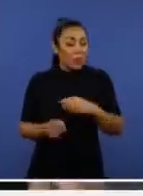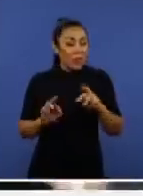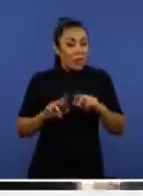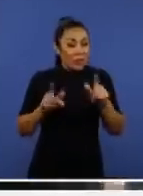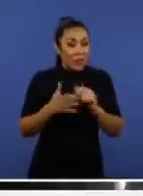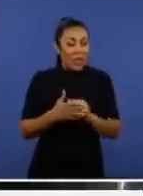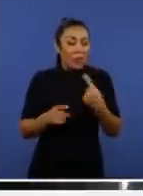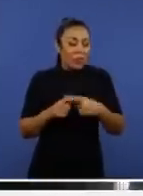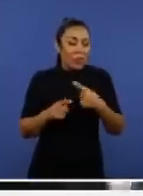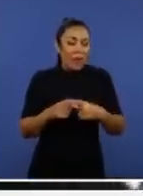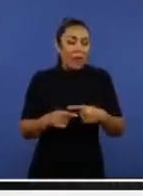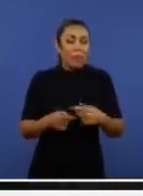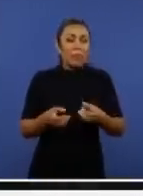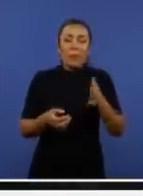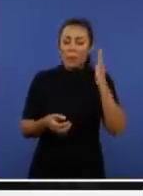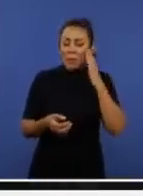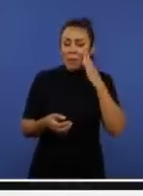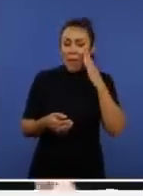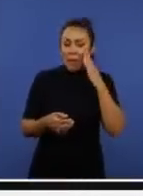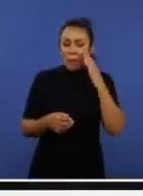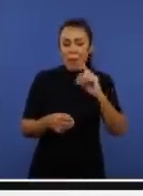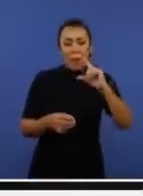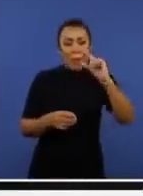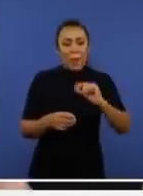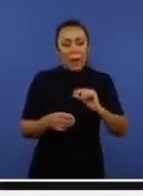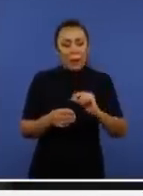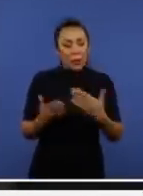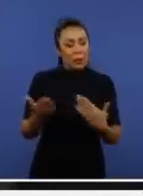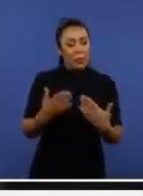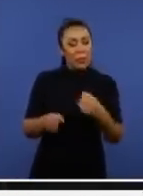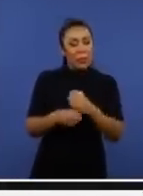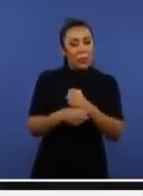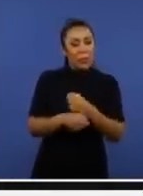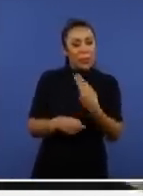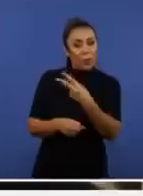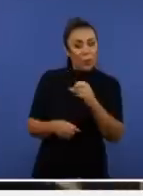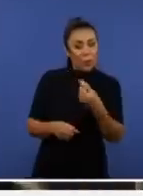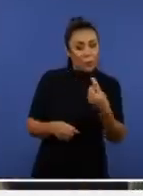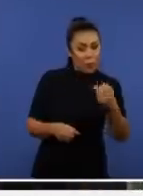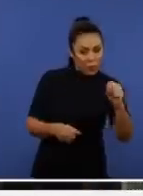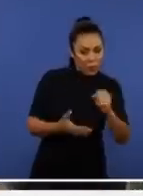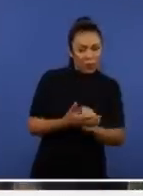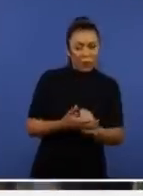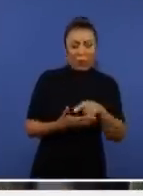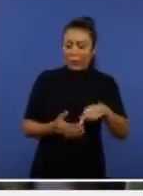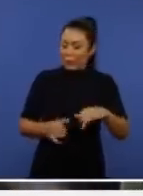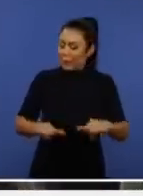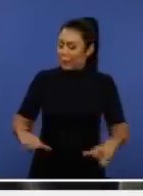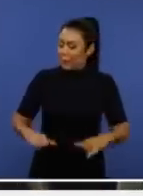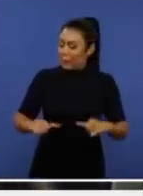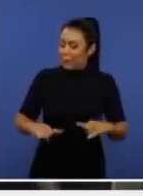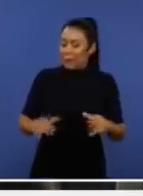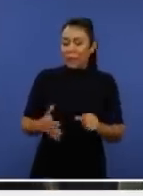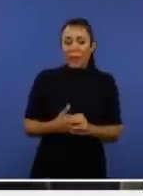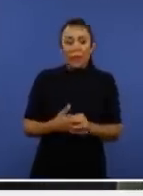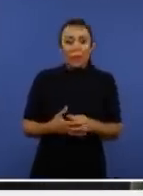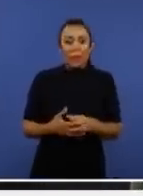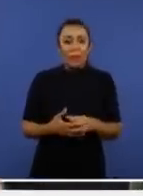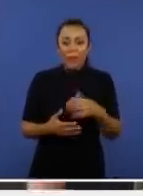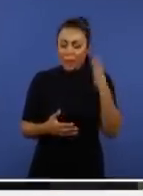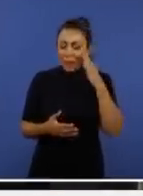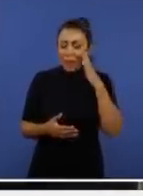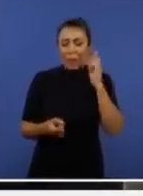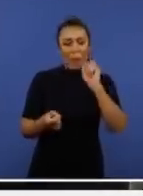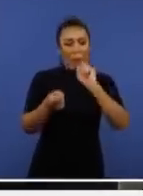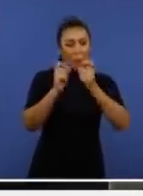estar menor do que estava em 18. Eu acho que isso fere ele de morte, deixa ele muito ali